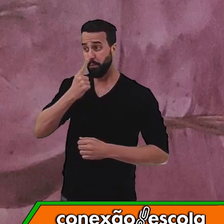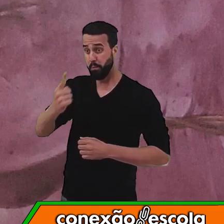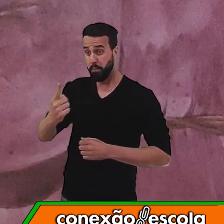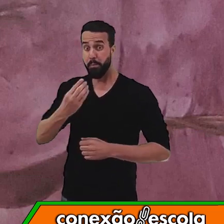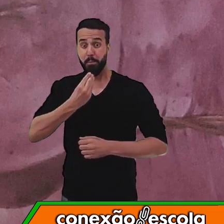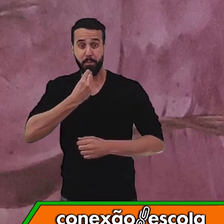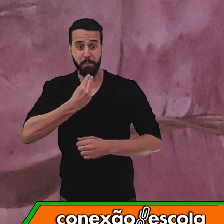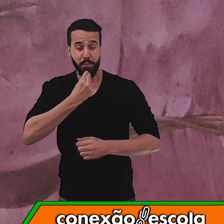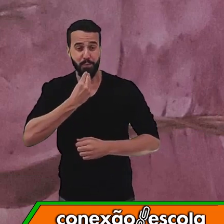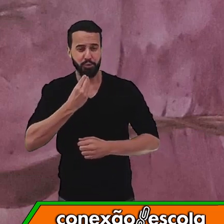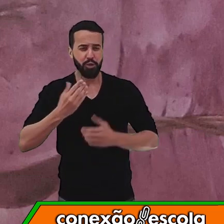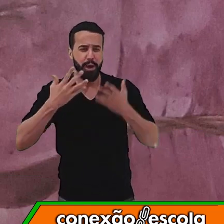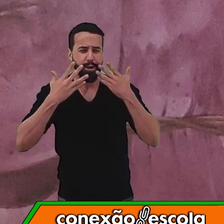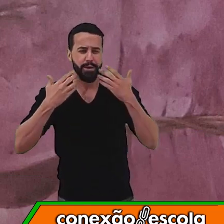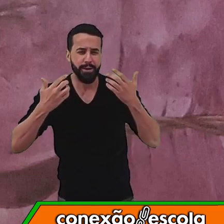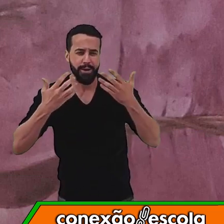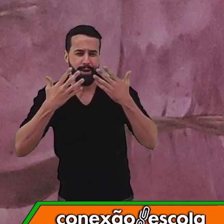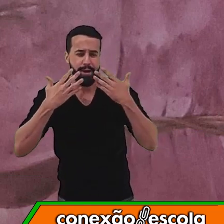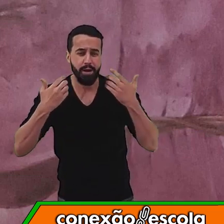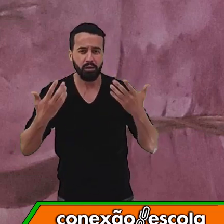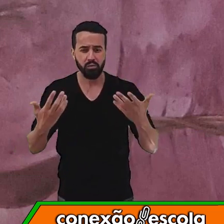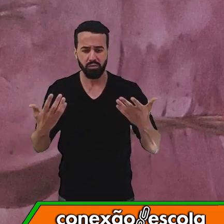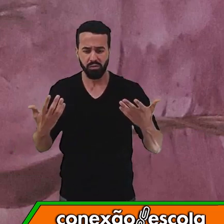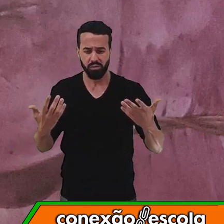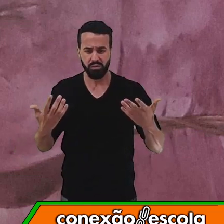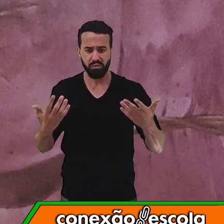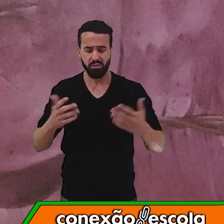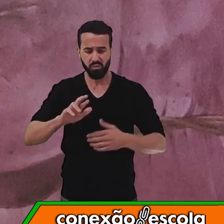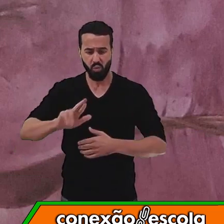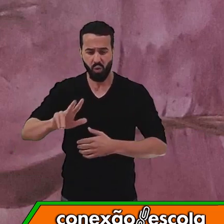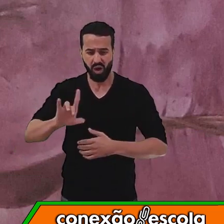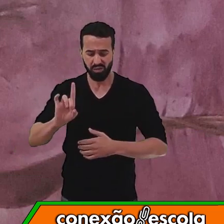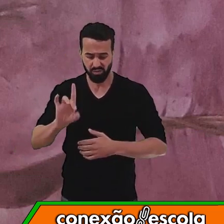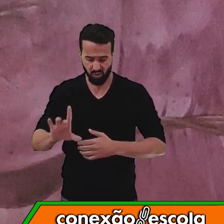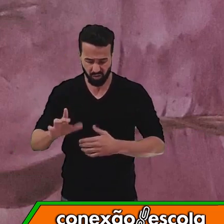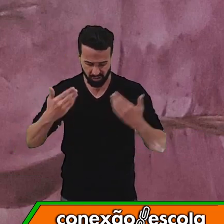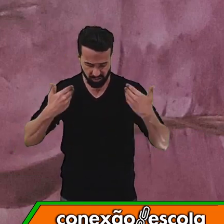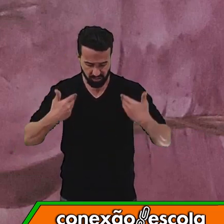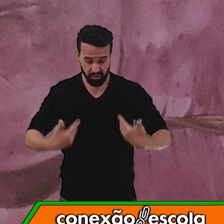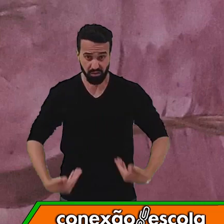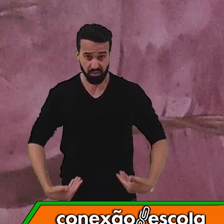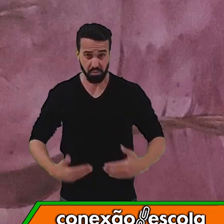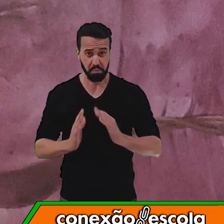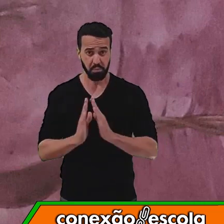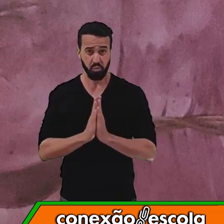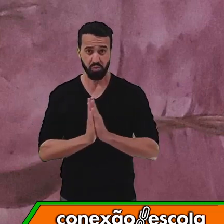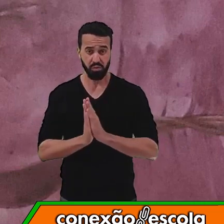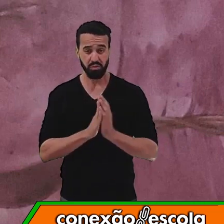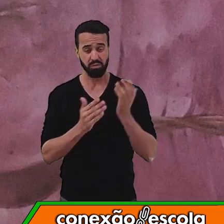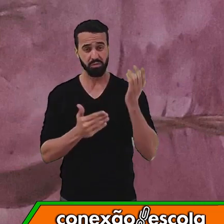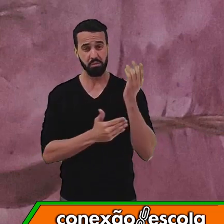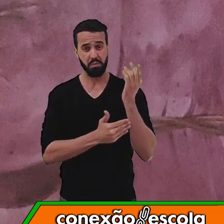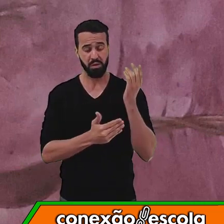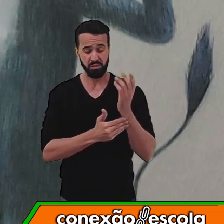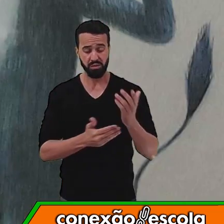gato, não seria mais somente um boneco de